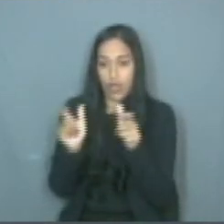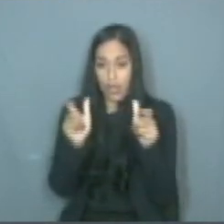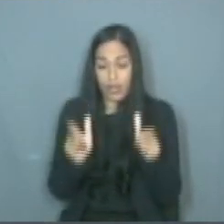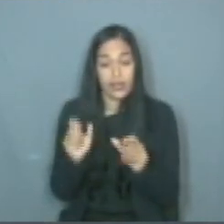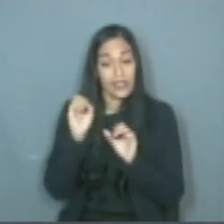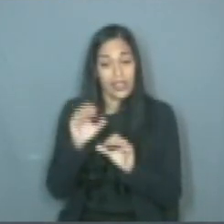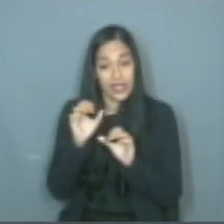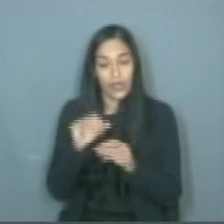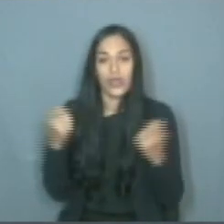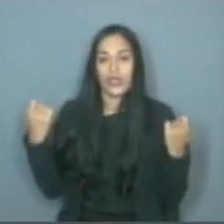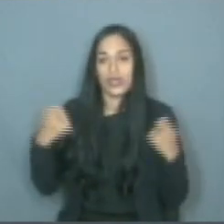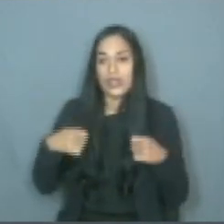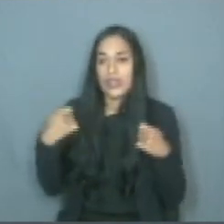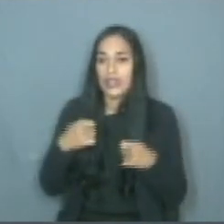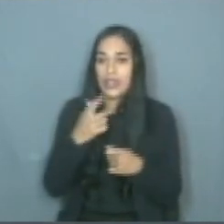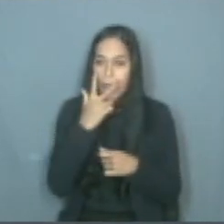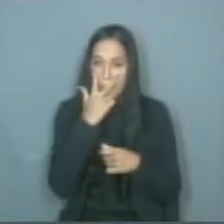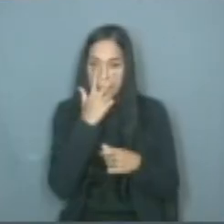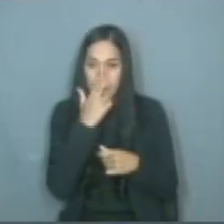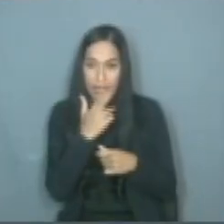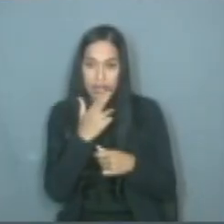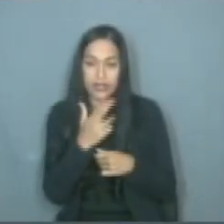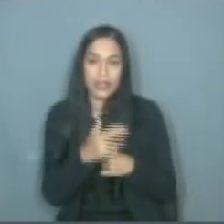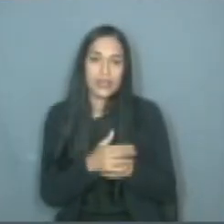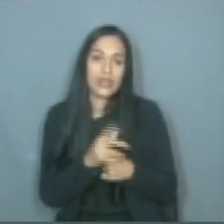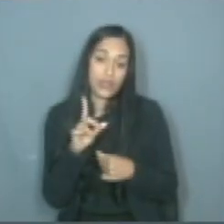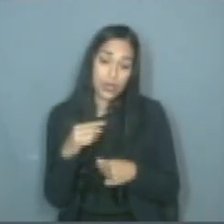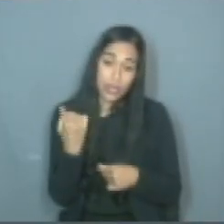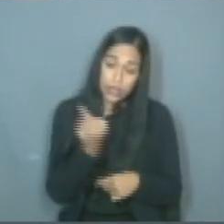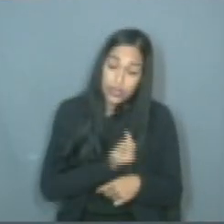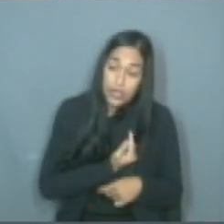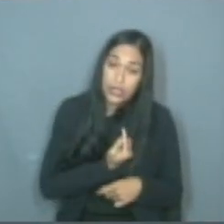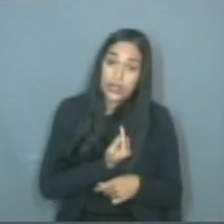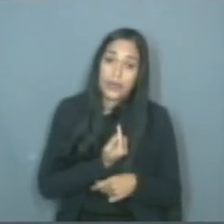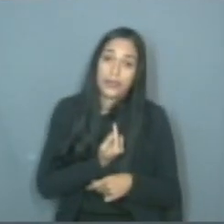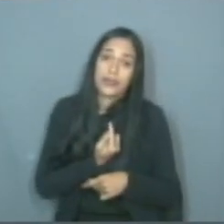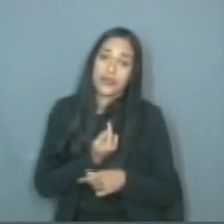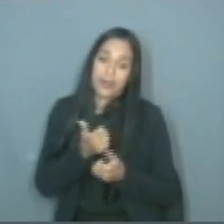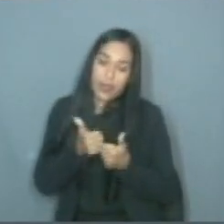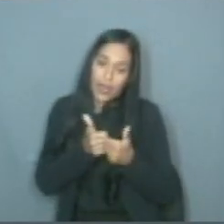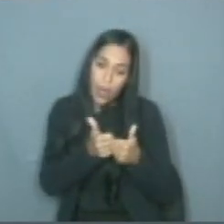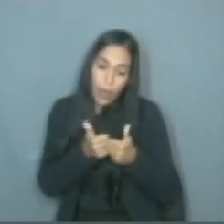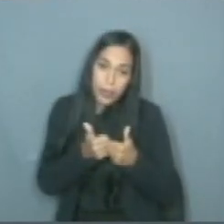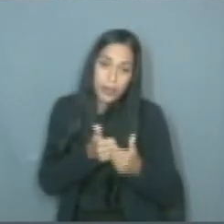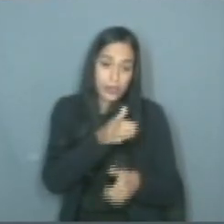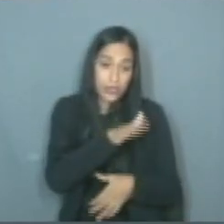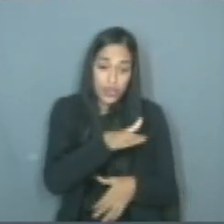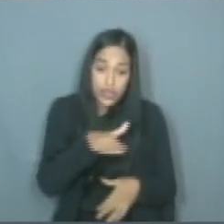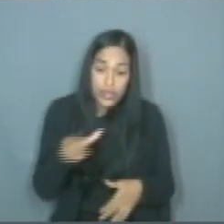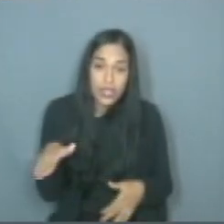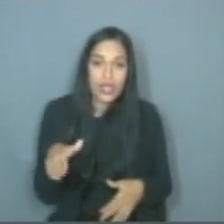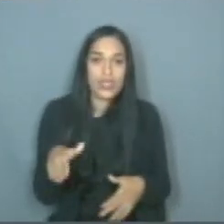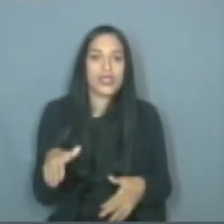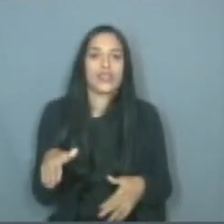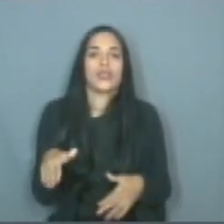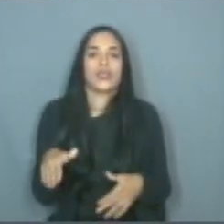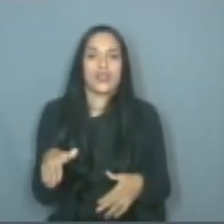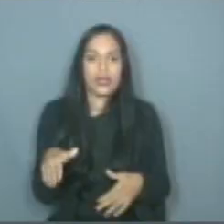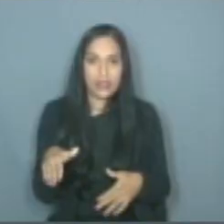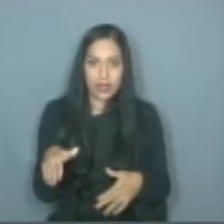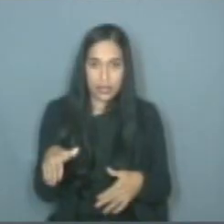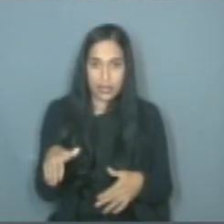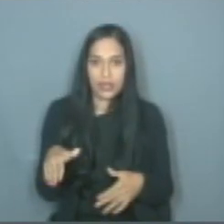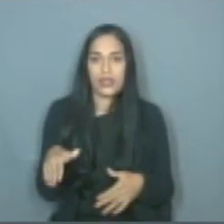muito parecidas. Inclusive, quando a gente trata de acompanhamento às crianças que são laudadas e estão no